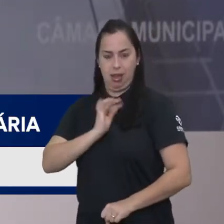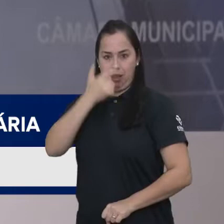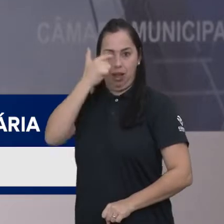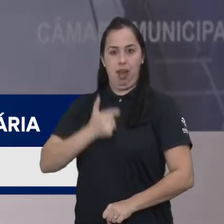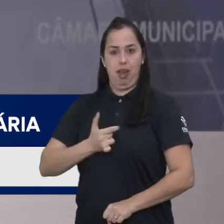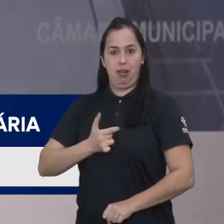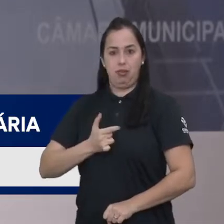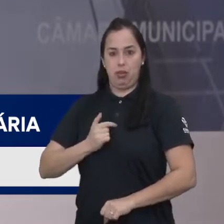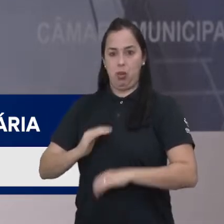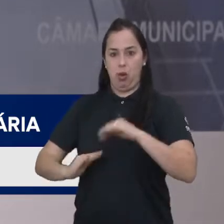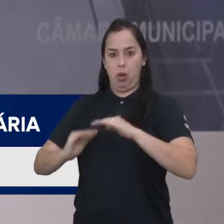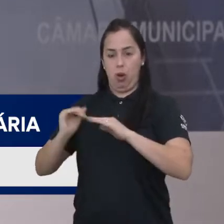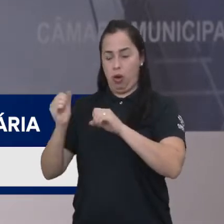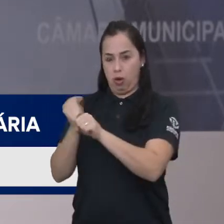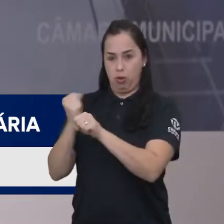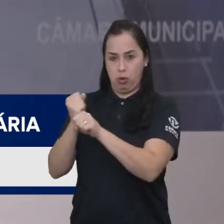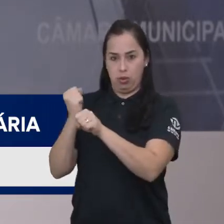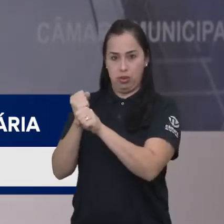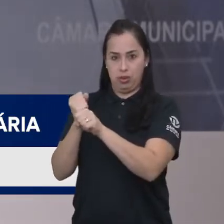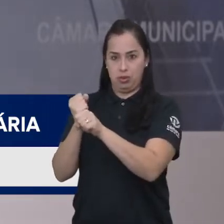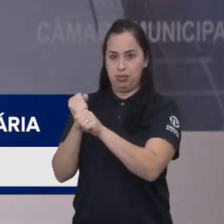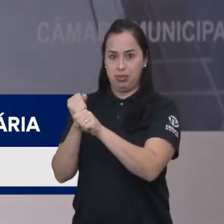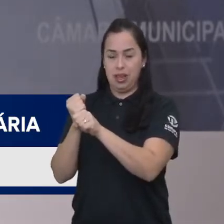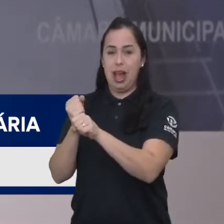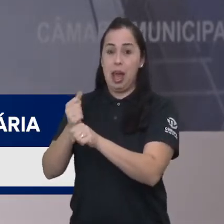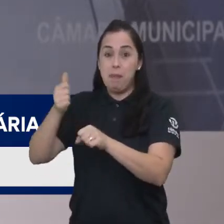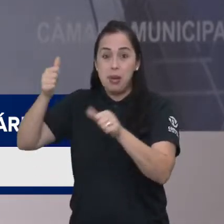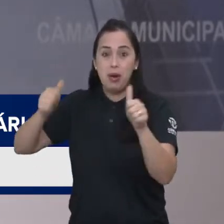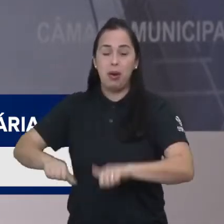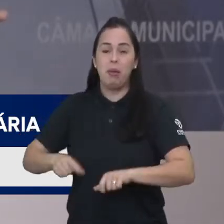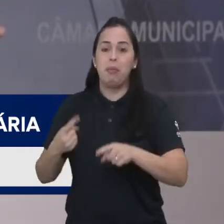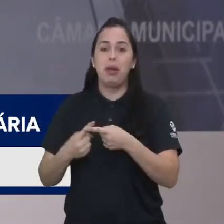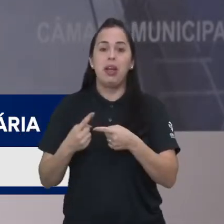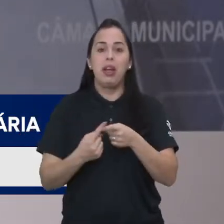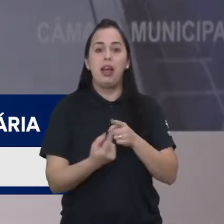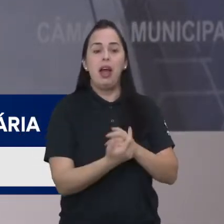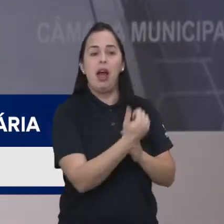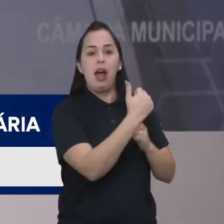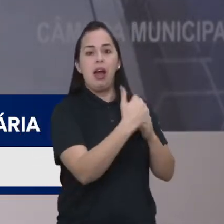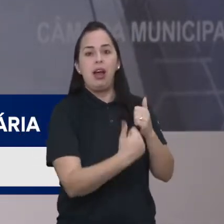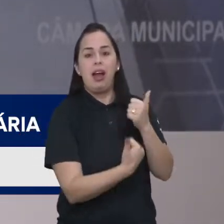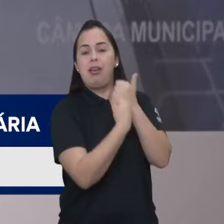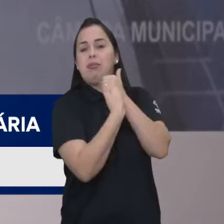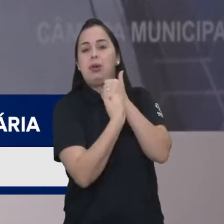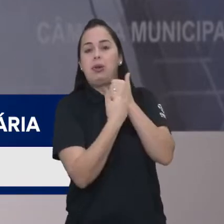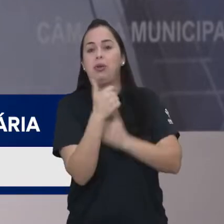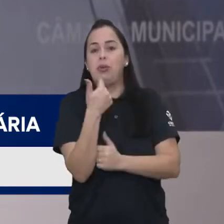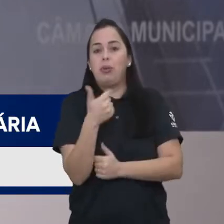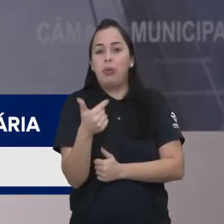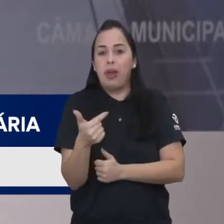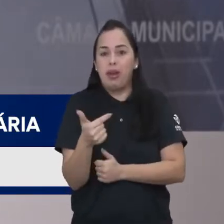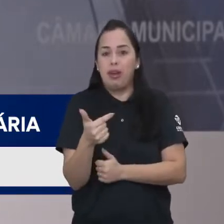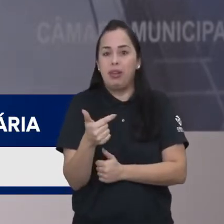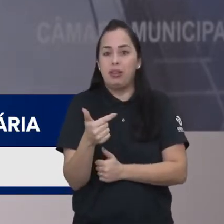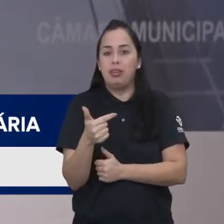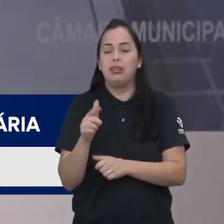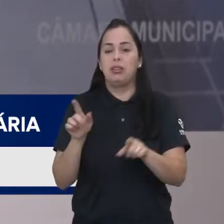acaba piorando o problema. Porque não tem uma assessoria técnica. E isso a gente também, a gente tem uma lei de assessoria técnica,